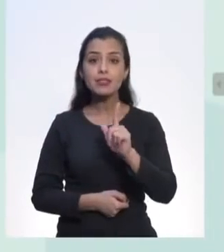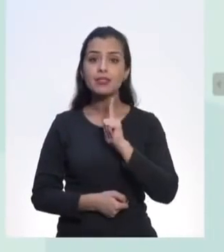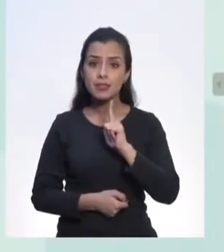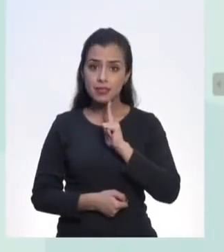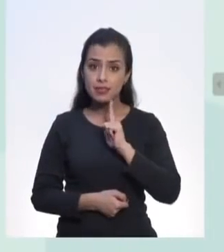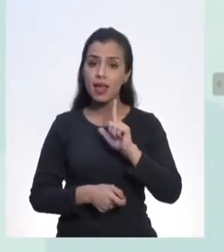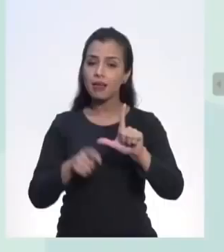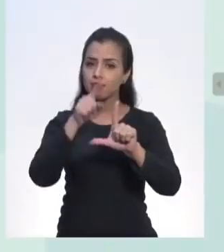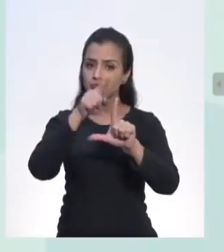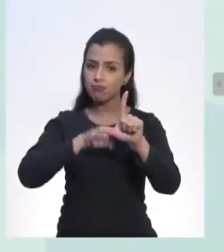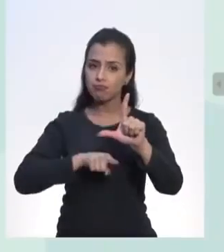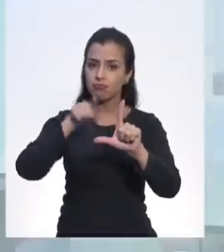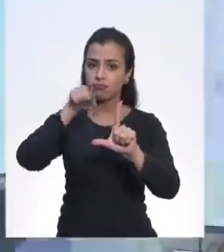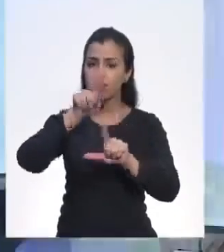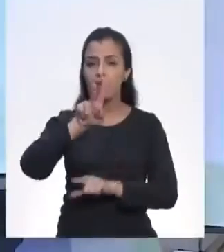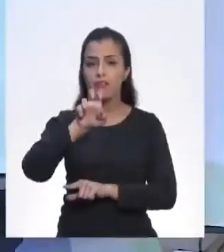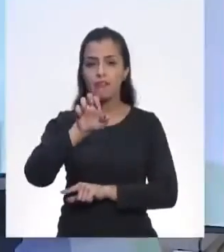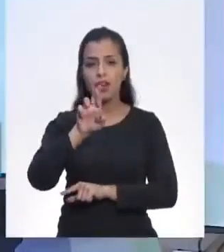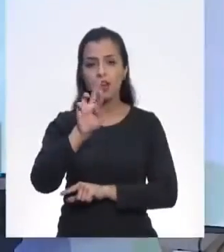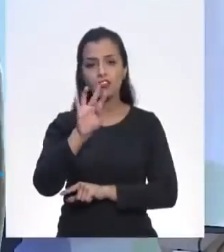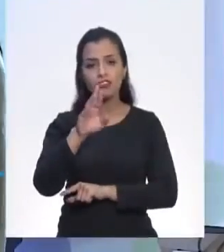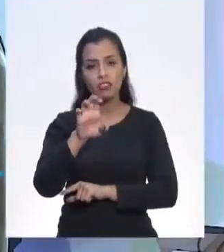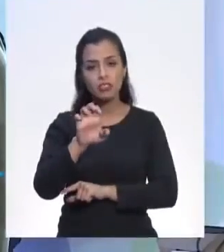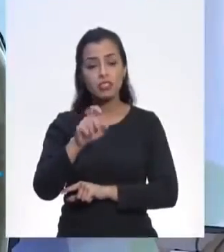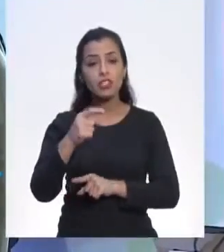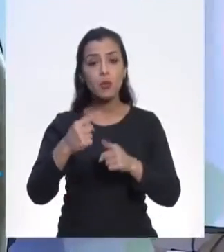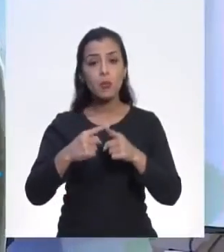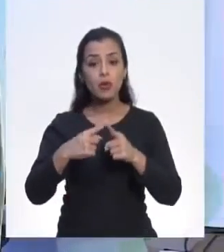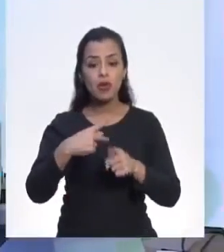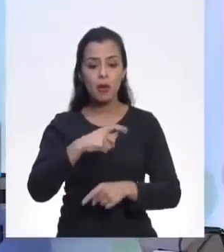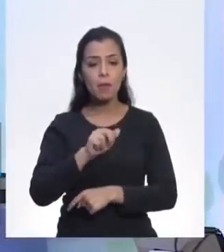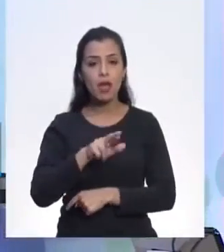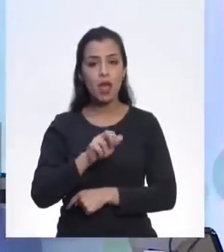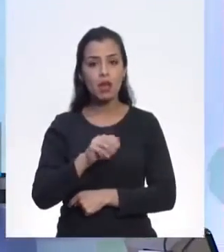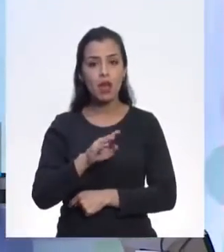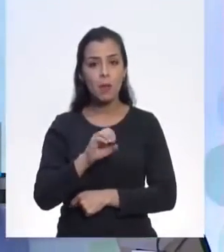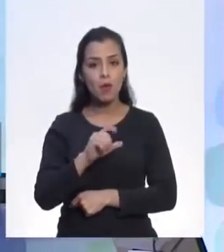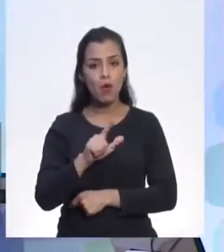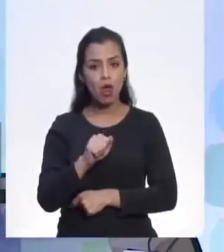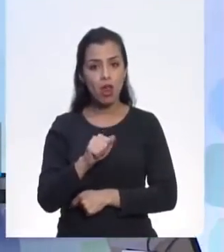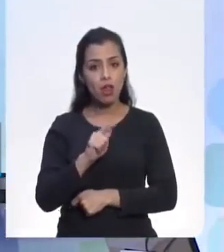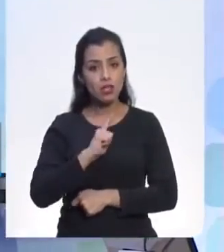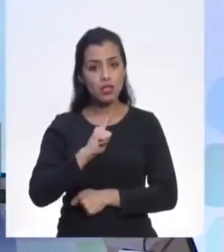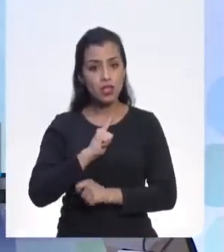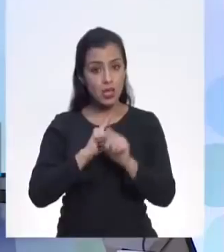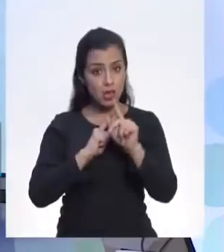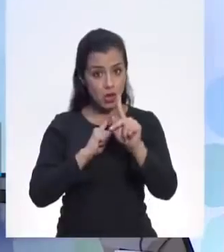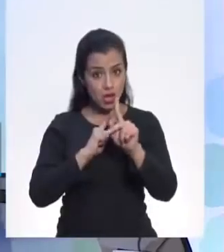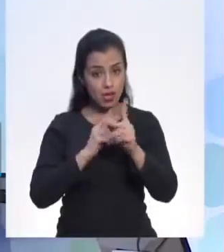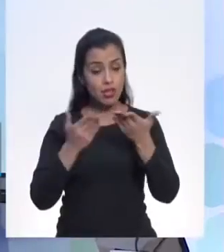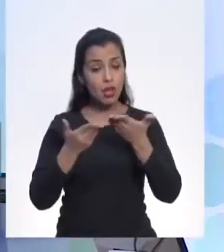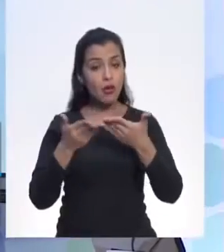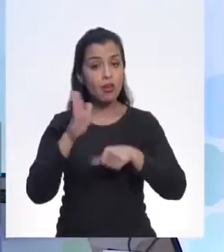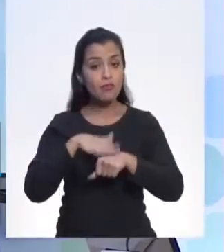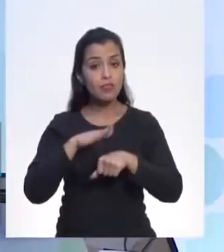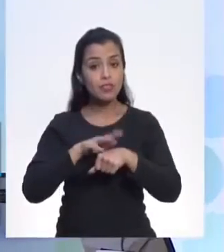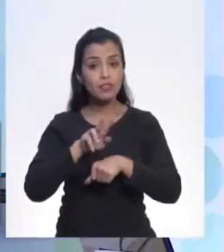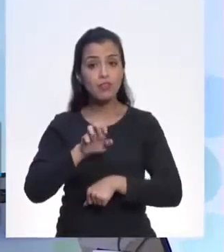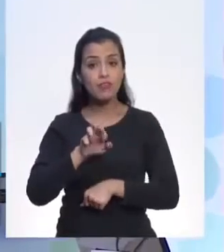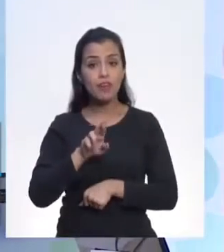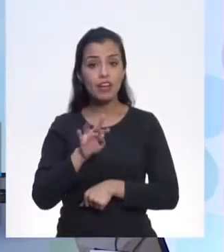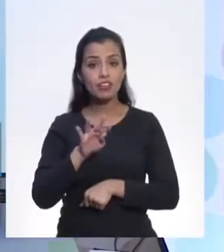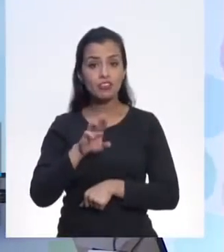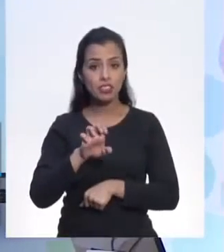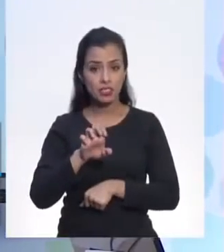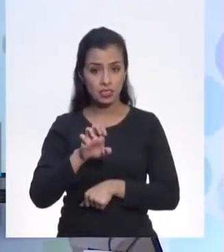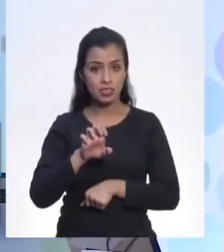vértice. O vértice tem, porque existe a parábola, correto? Então, vamos calcular o vértice. Então, aqui o vértice